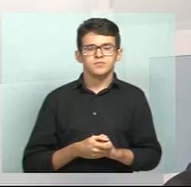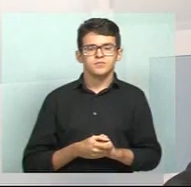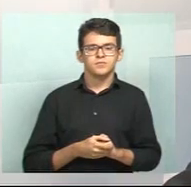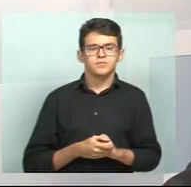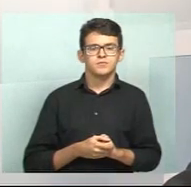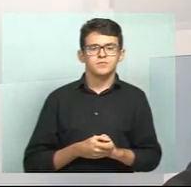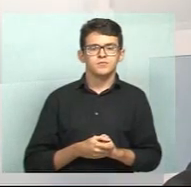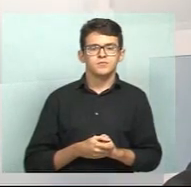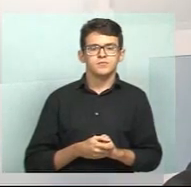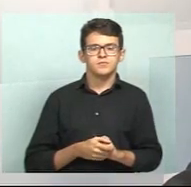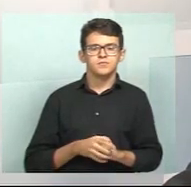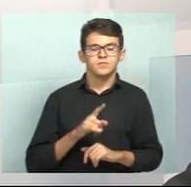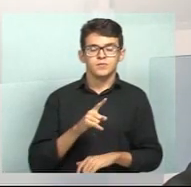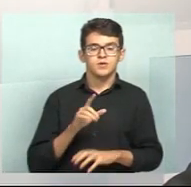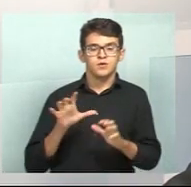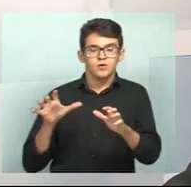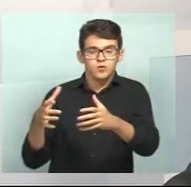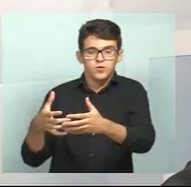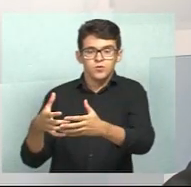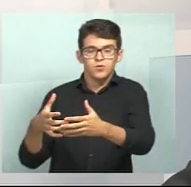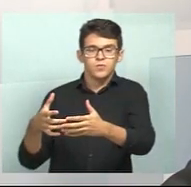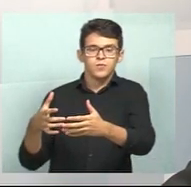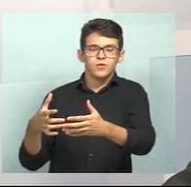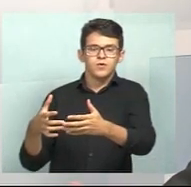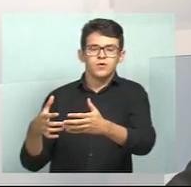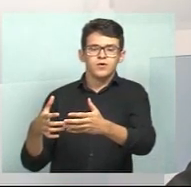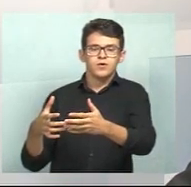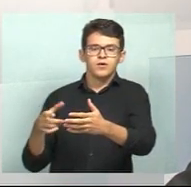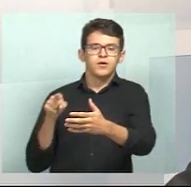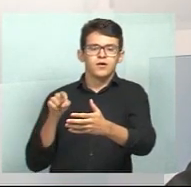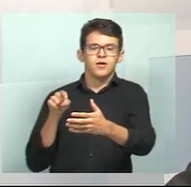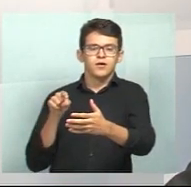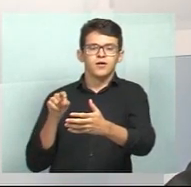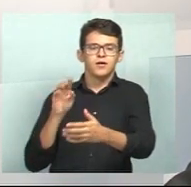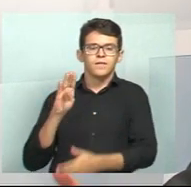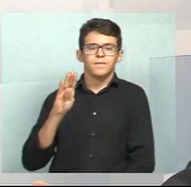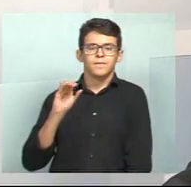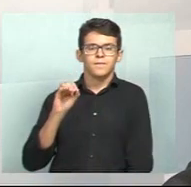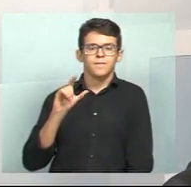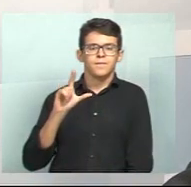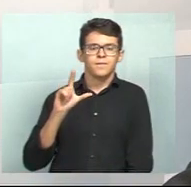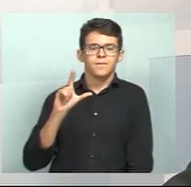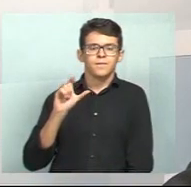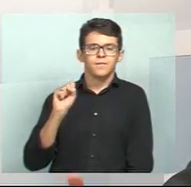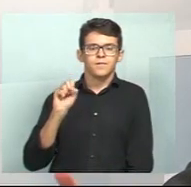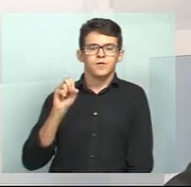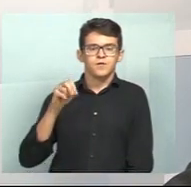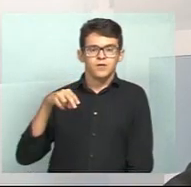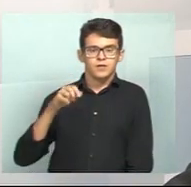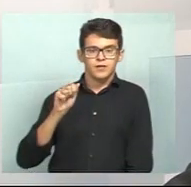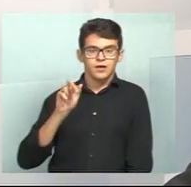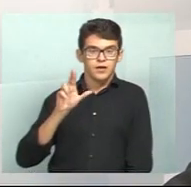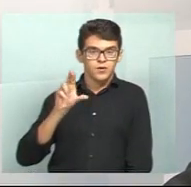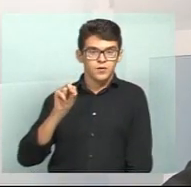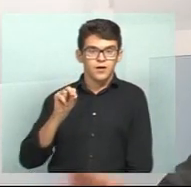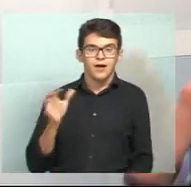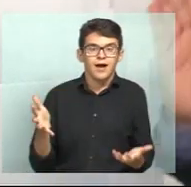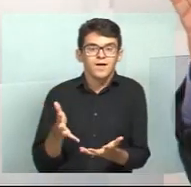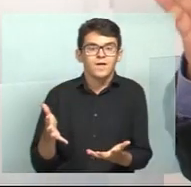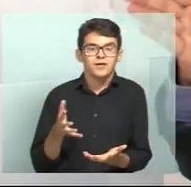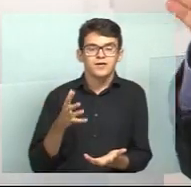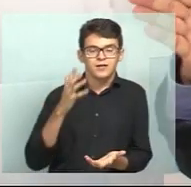Os discípulos do Bolsonaro, militantes... Tiraram o Lula de foco, estão atacando o Ciro Gomes. Interessante isso.